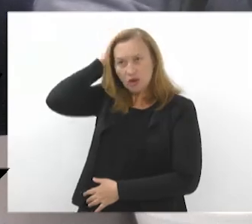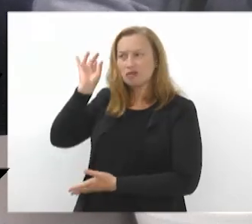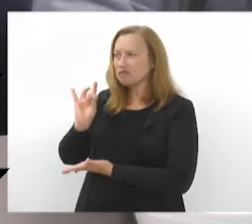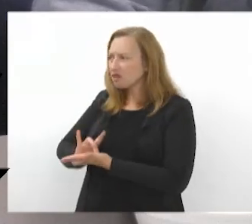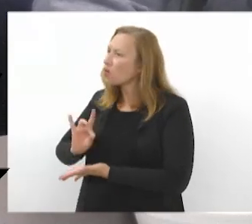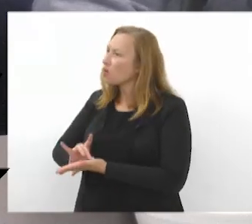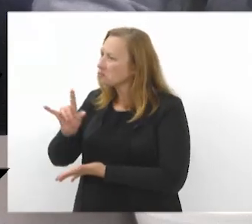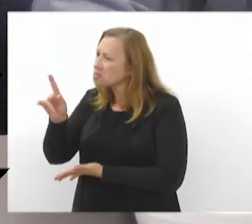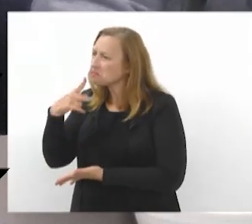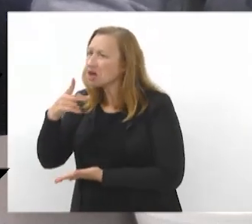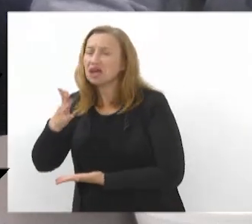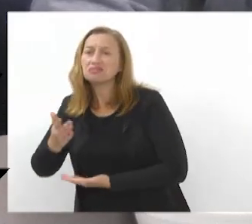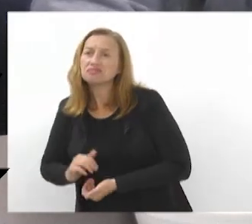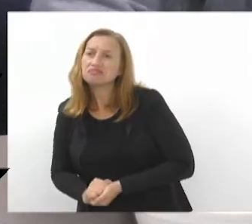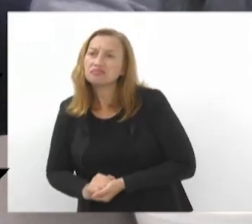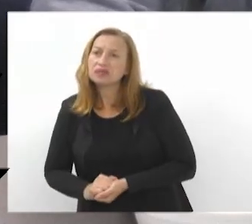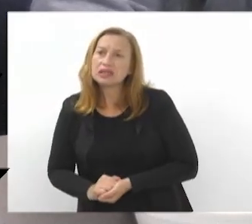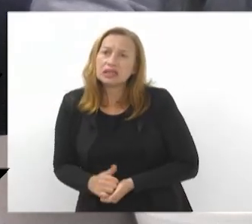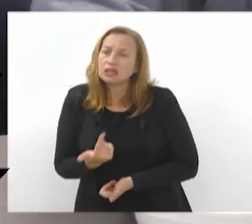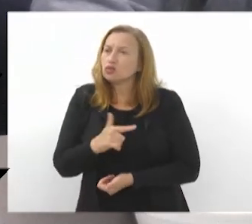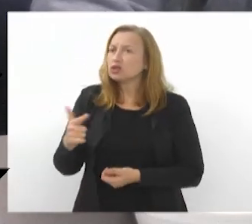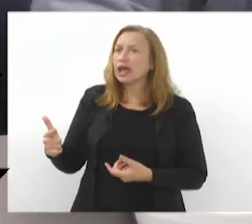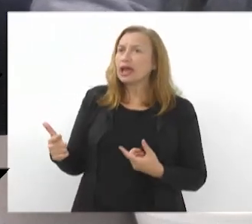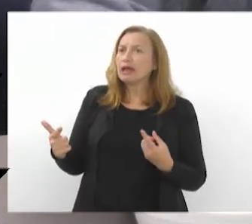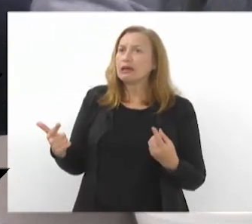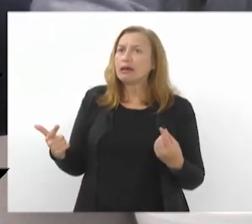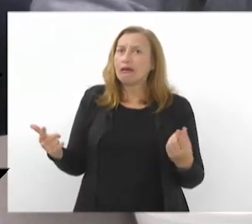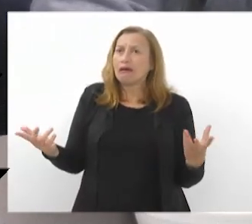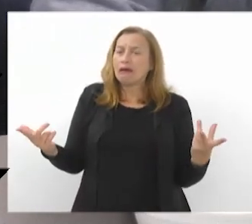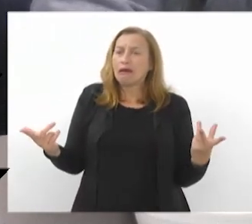verdadeira verdade. Não há